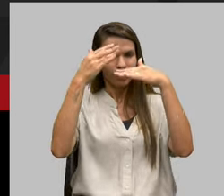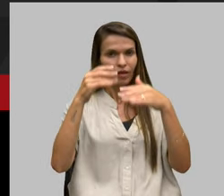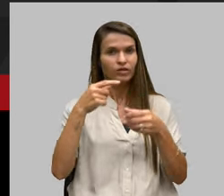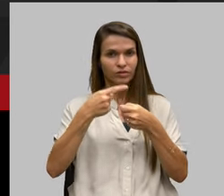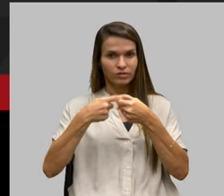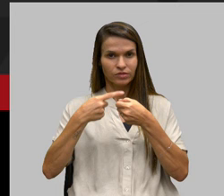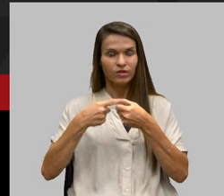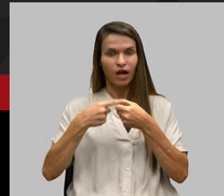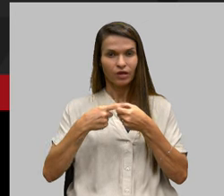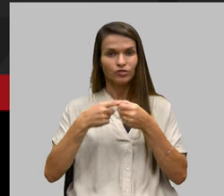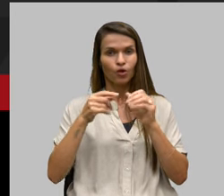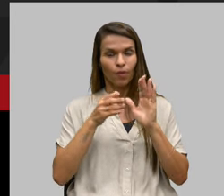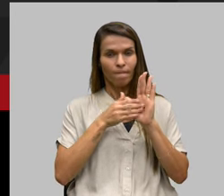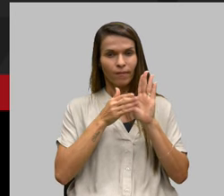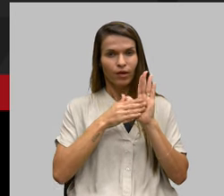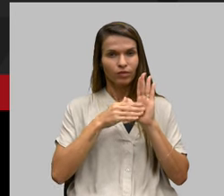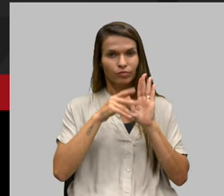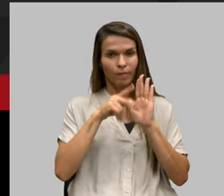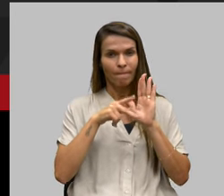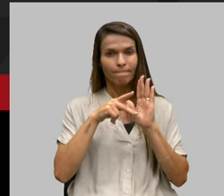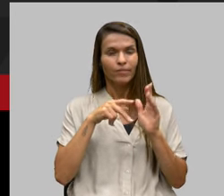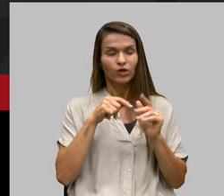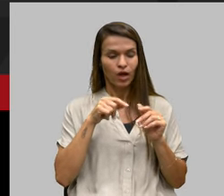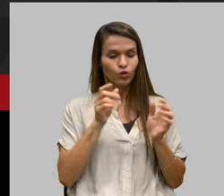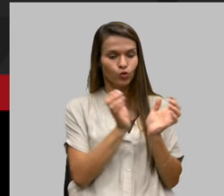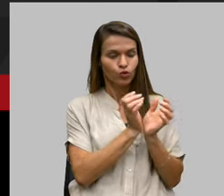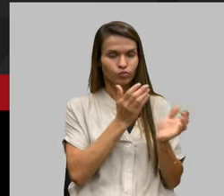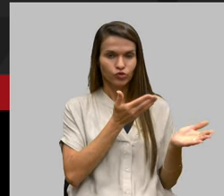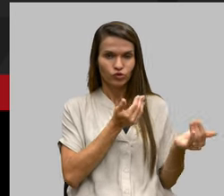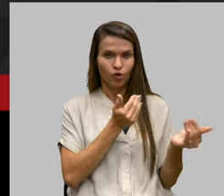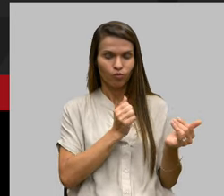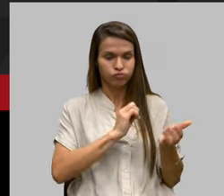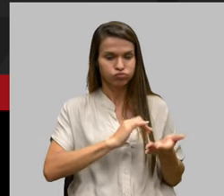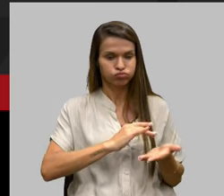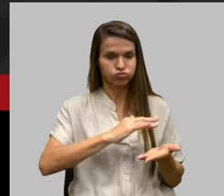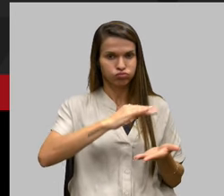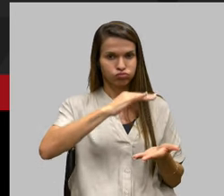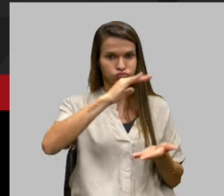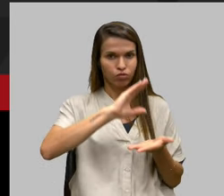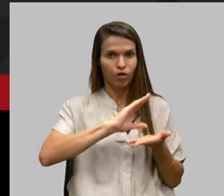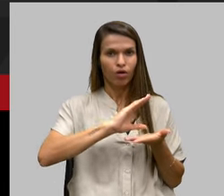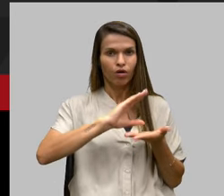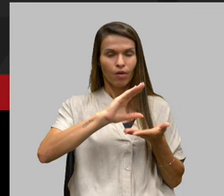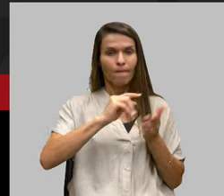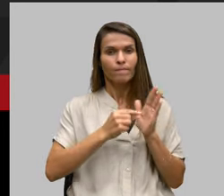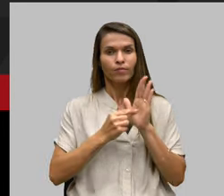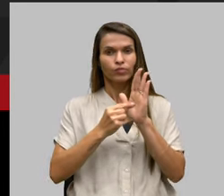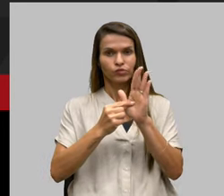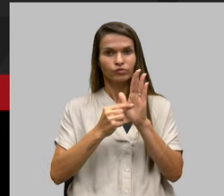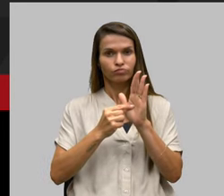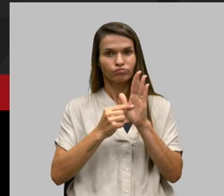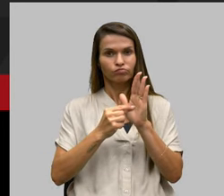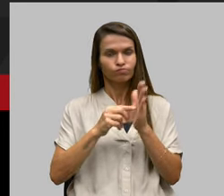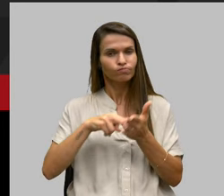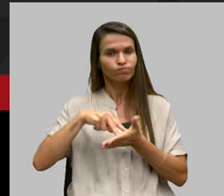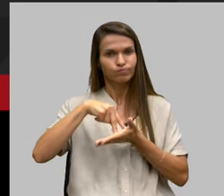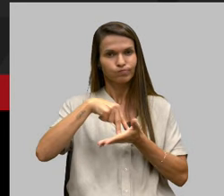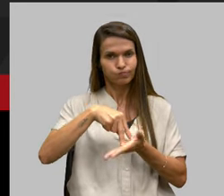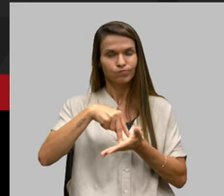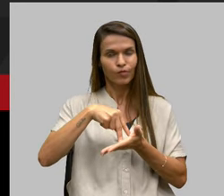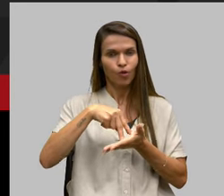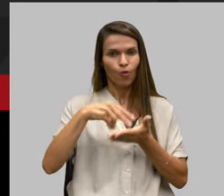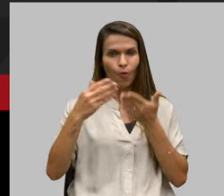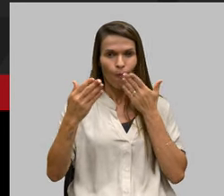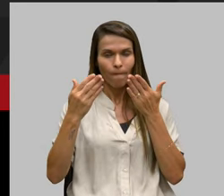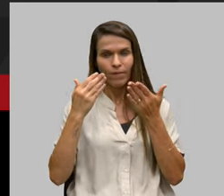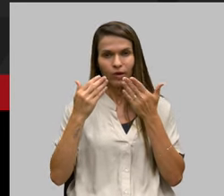plano Previdenciário que é aquele plano jovem começou a acumular tanto recurso que começou a se mostrar superavitário a ponto do superávit se